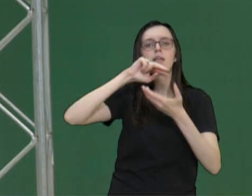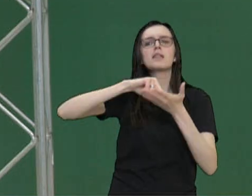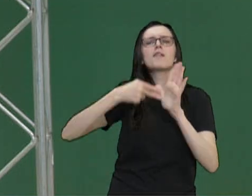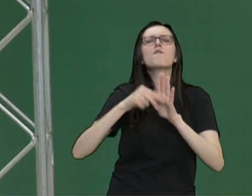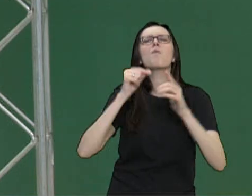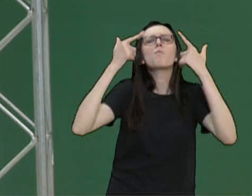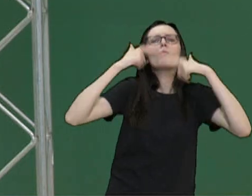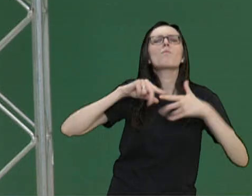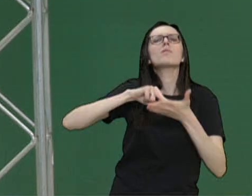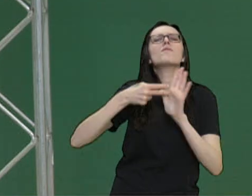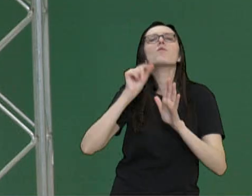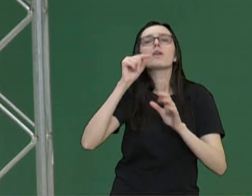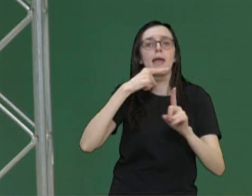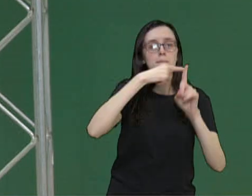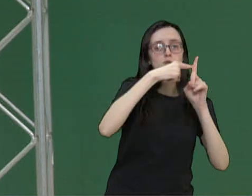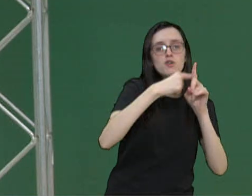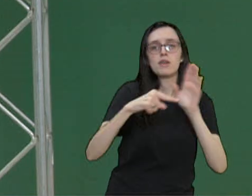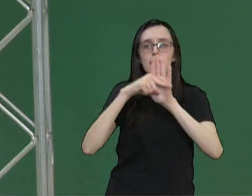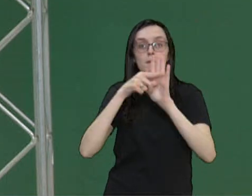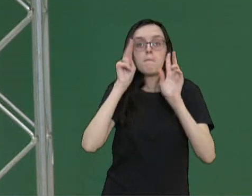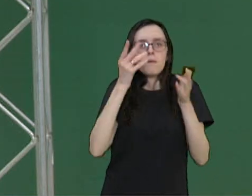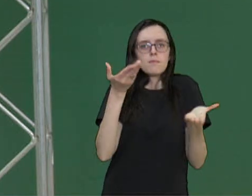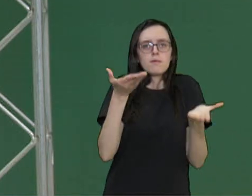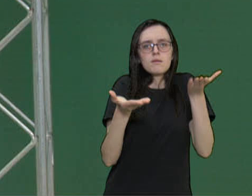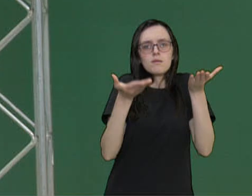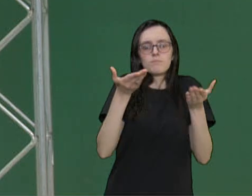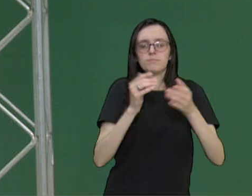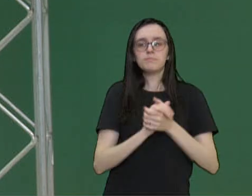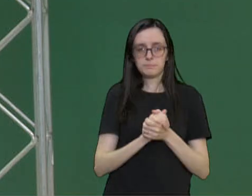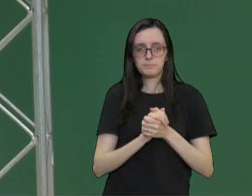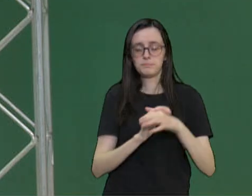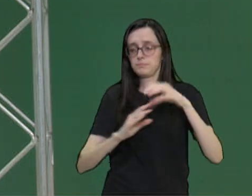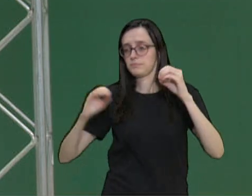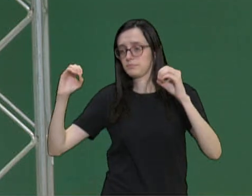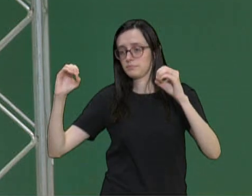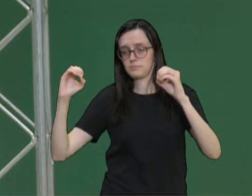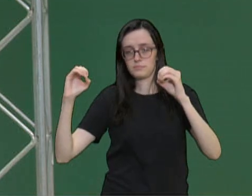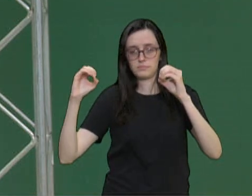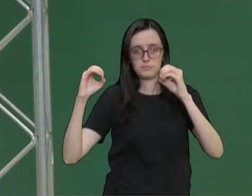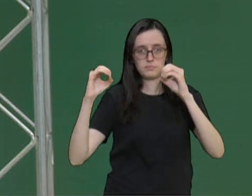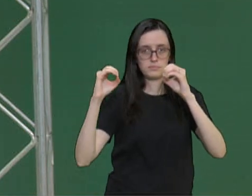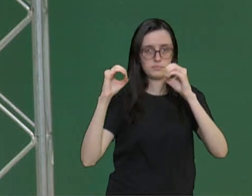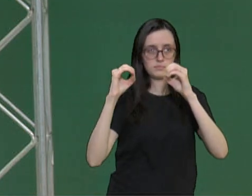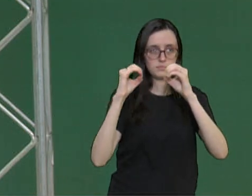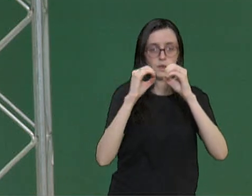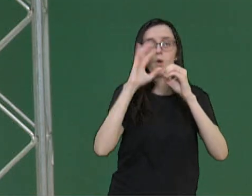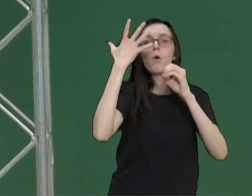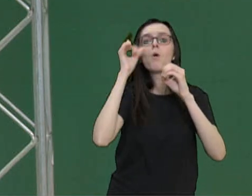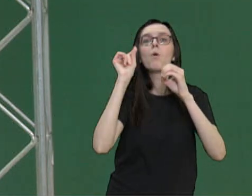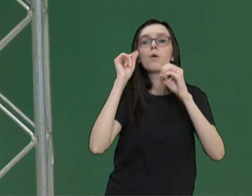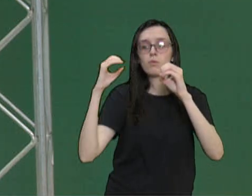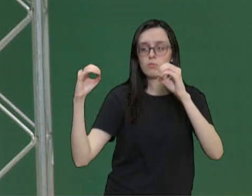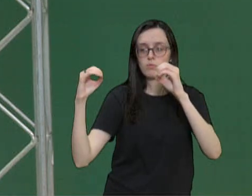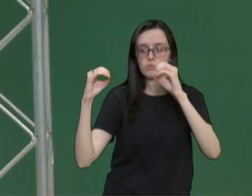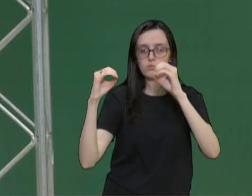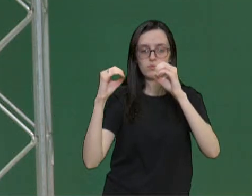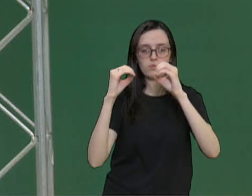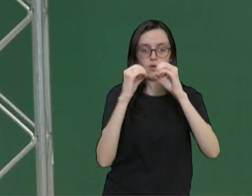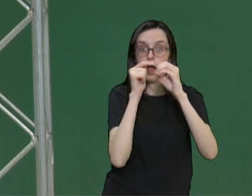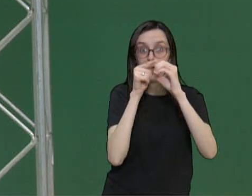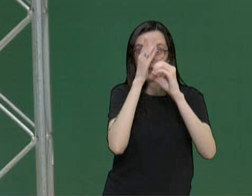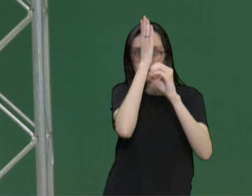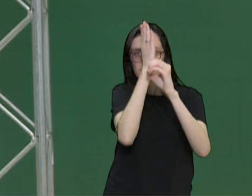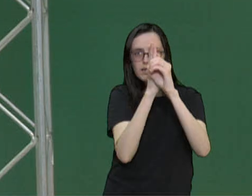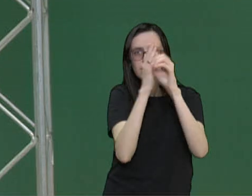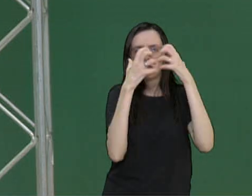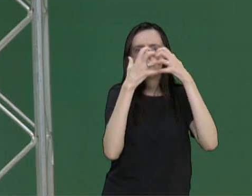positivas. Quando esse corpo se aproxima do corpo neutro, ocorre uma separação, uma divisão das cargas